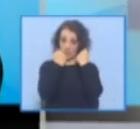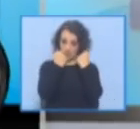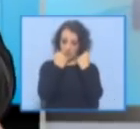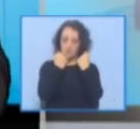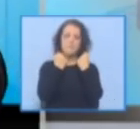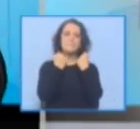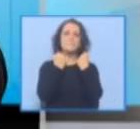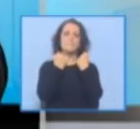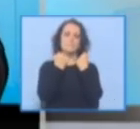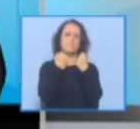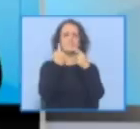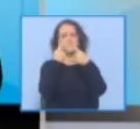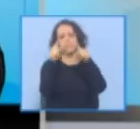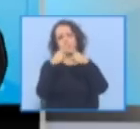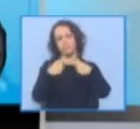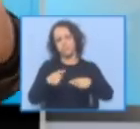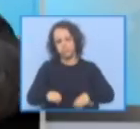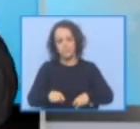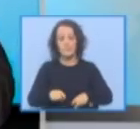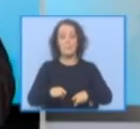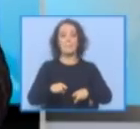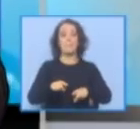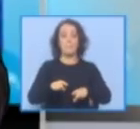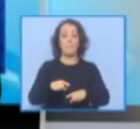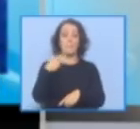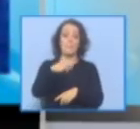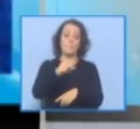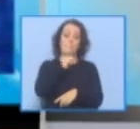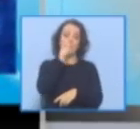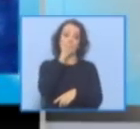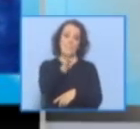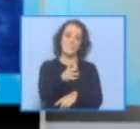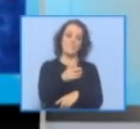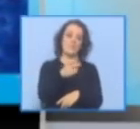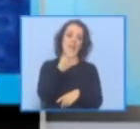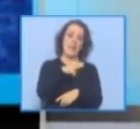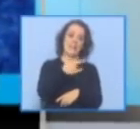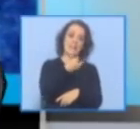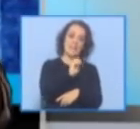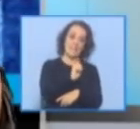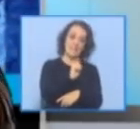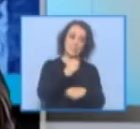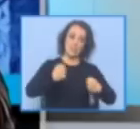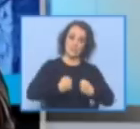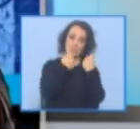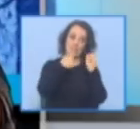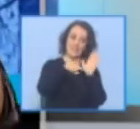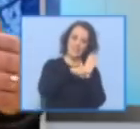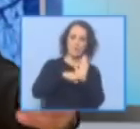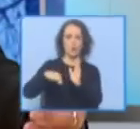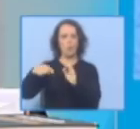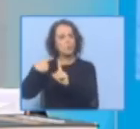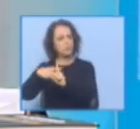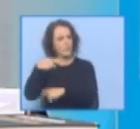muito diversificadas. E há aqueles antis que eu chamo os antis negativos e os antis positivos. Também há antis